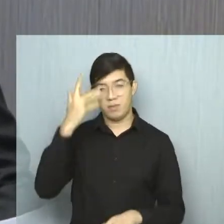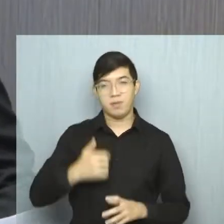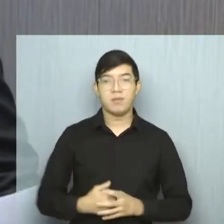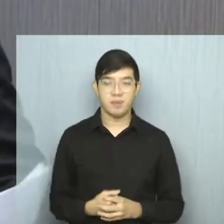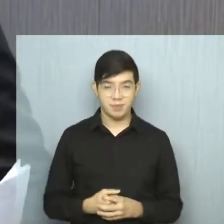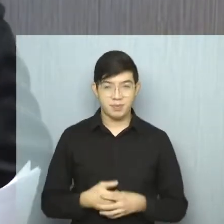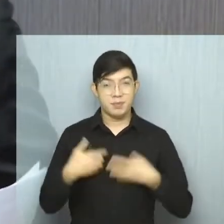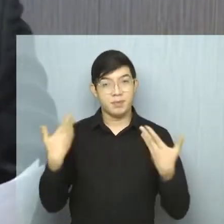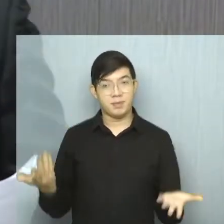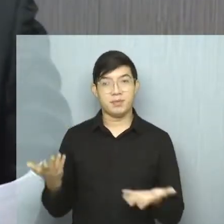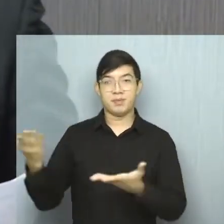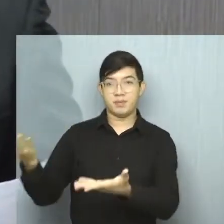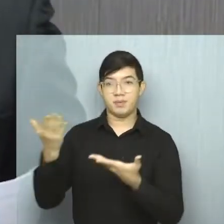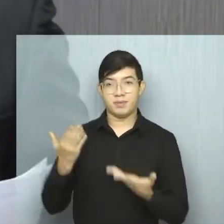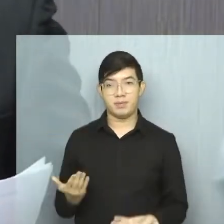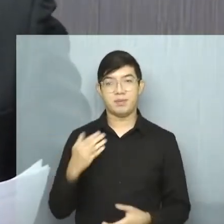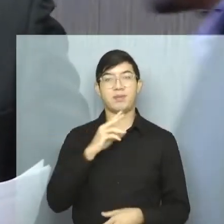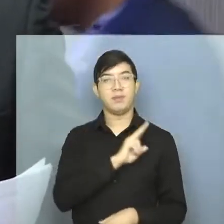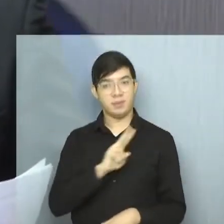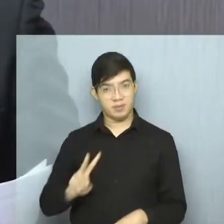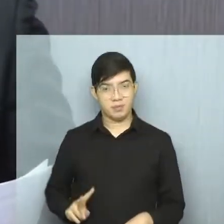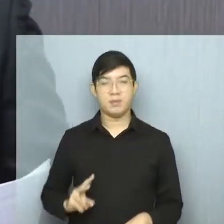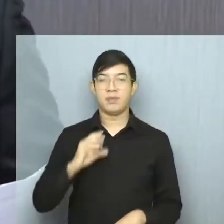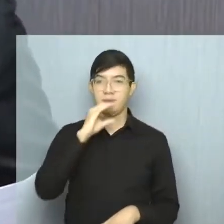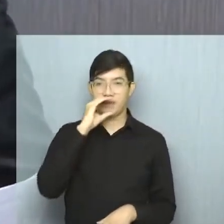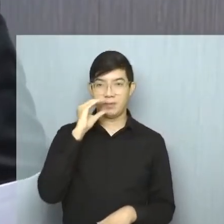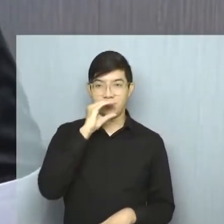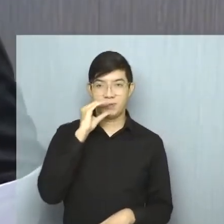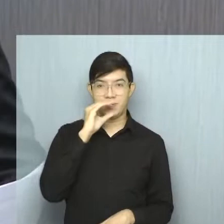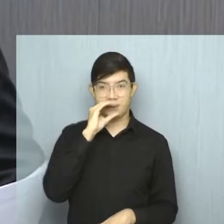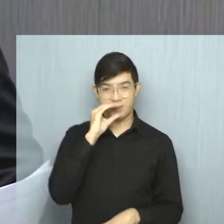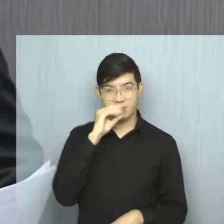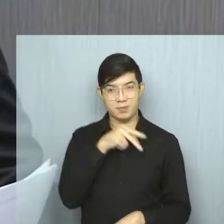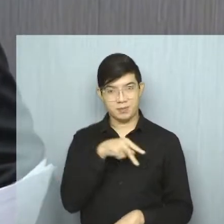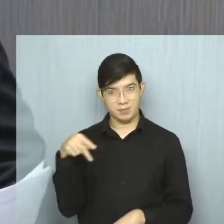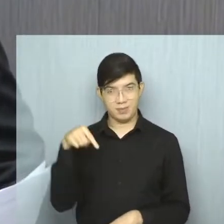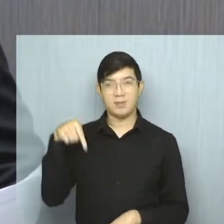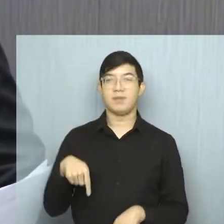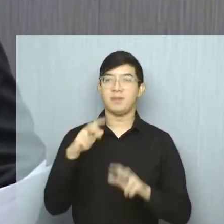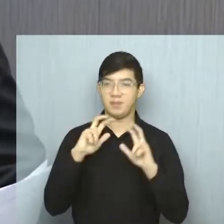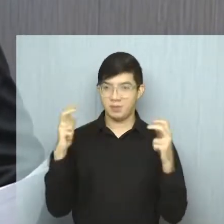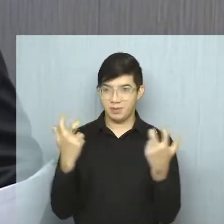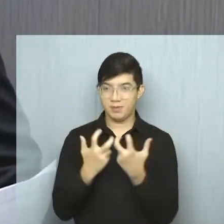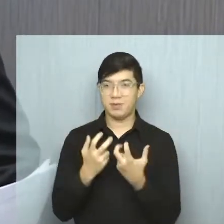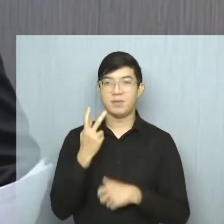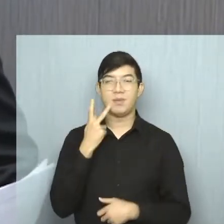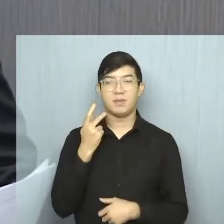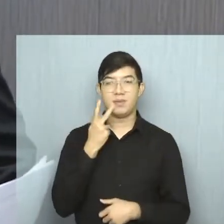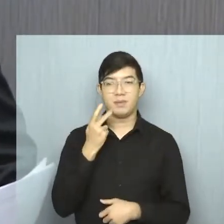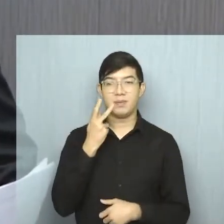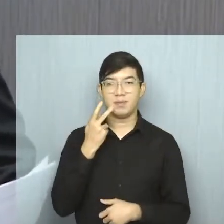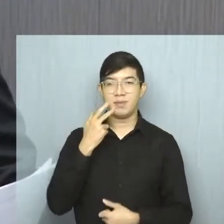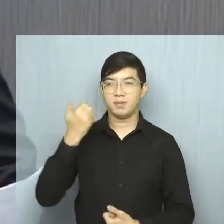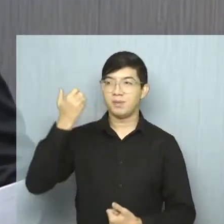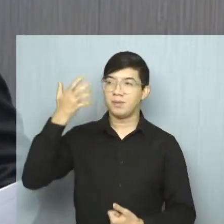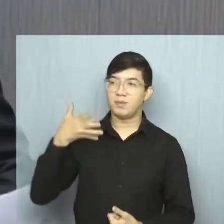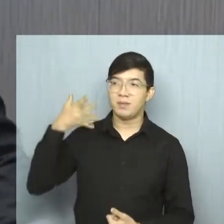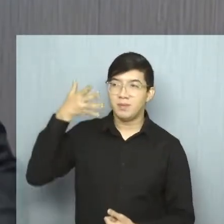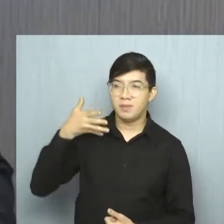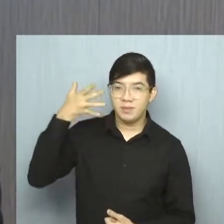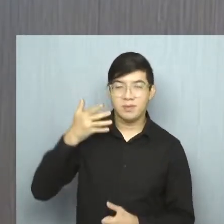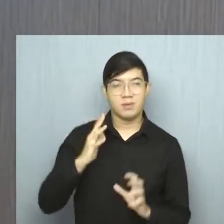o vereador Antônio Henrique, presidente da Câmara Municipal de Fortaleza, para fazer a sua saudação a todos